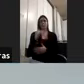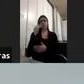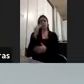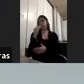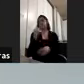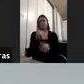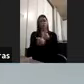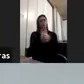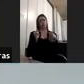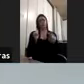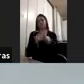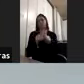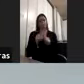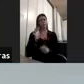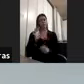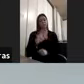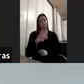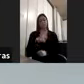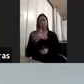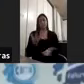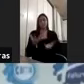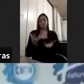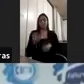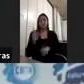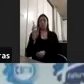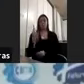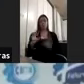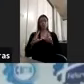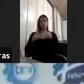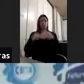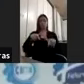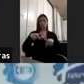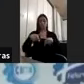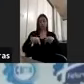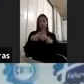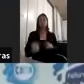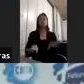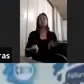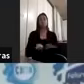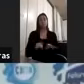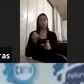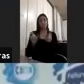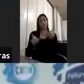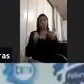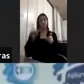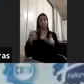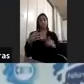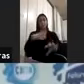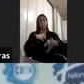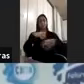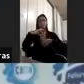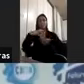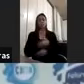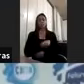dá. Não dá. Isso não vai acontecer. Não dá, porque, como você acabou de falar, trabalhadores que estavam na